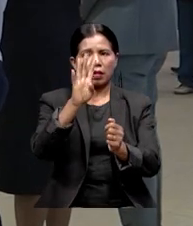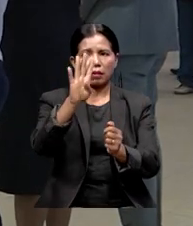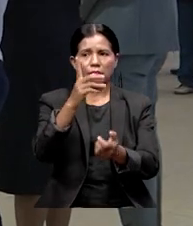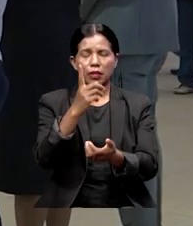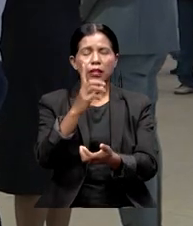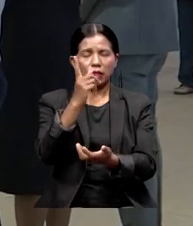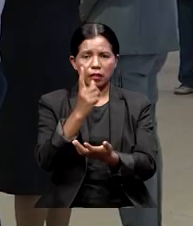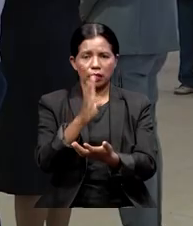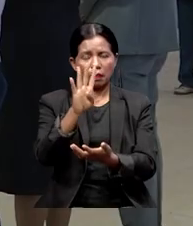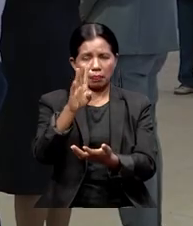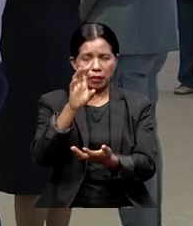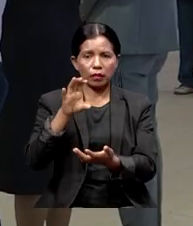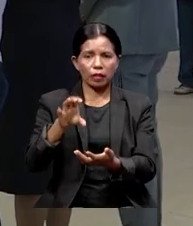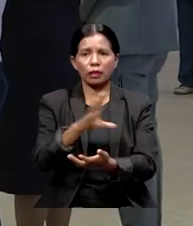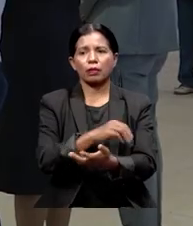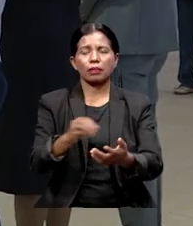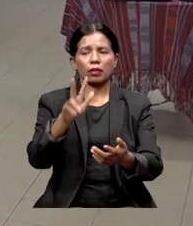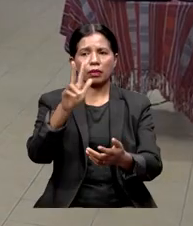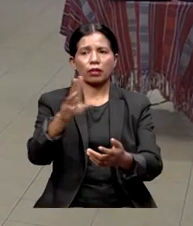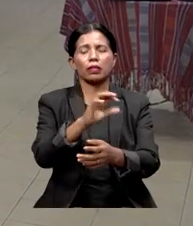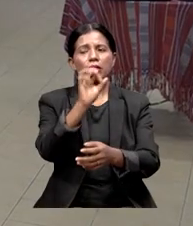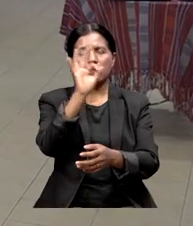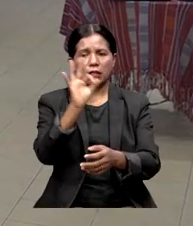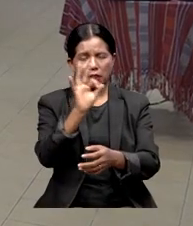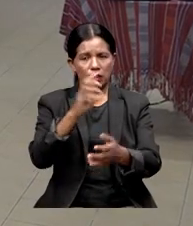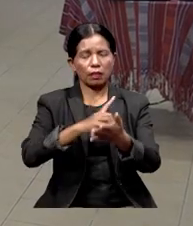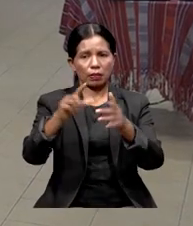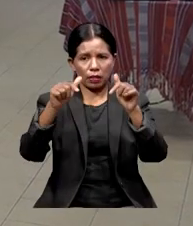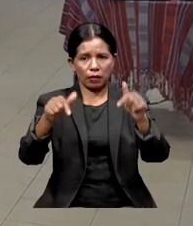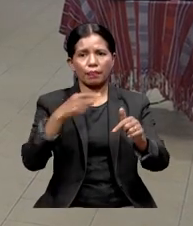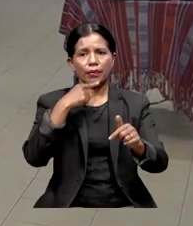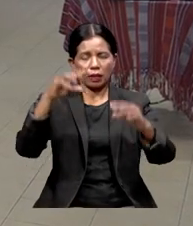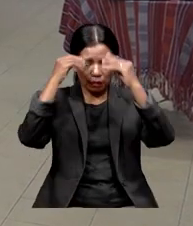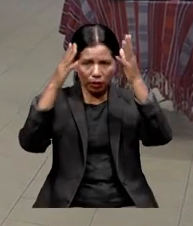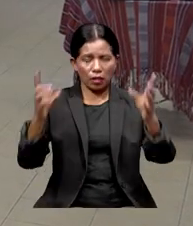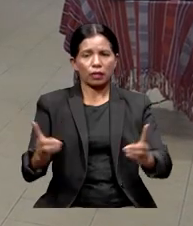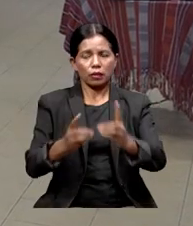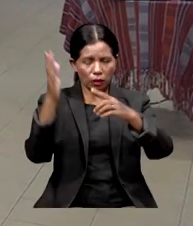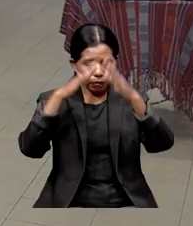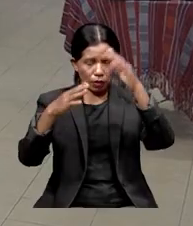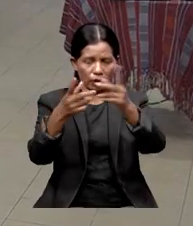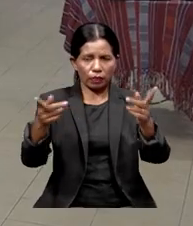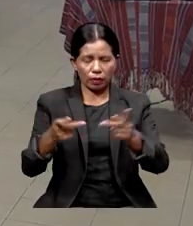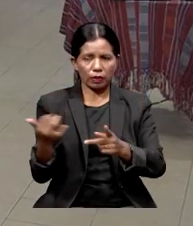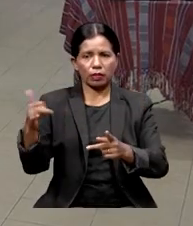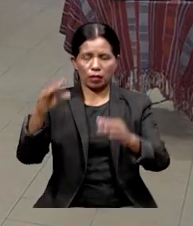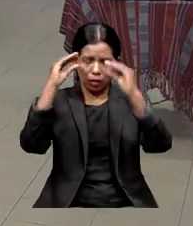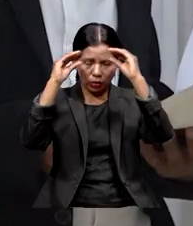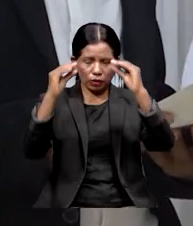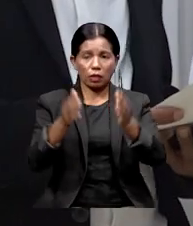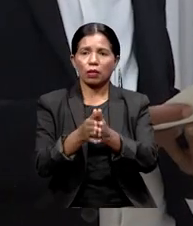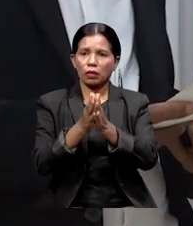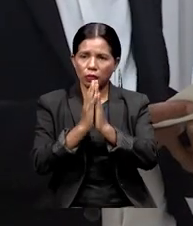da Toluknian e a sexta semana ne. Dulce Ateten professor destacado Sira se assor problema e a fati nebe Sira Hanorimba. Nunenia